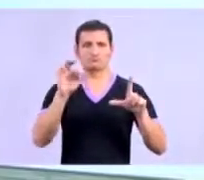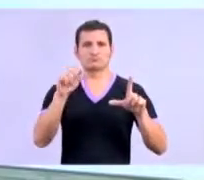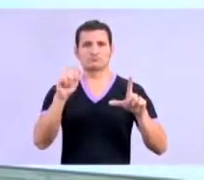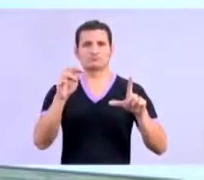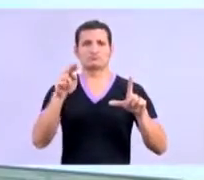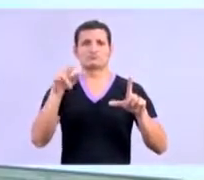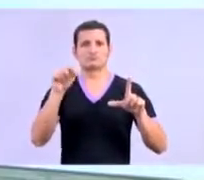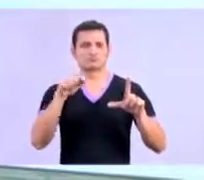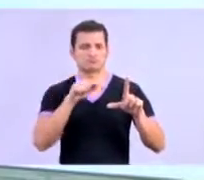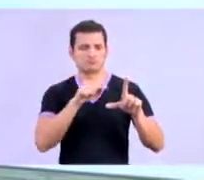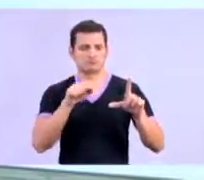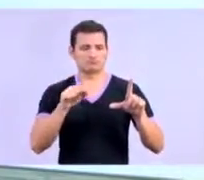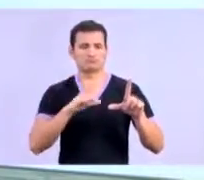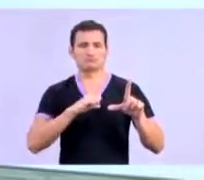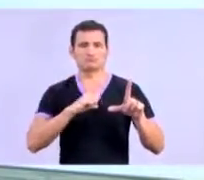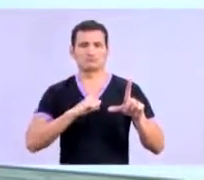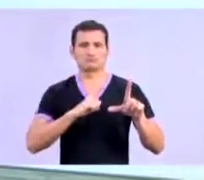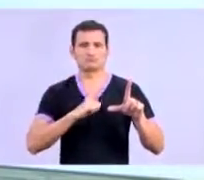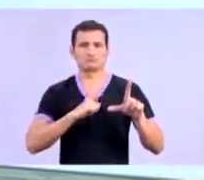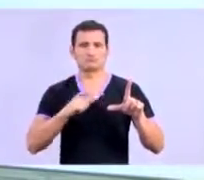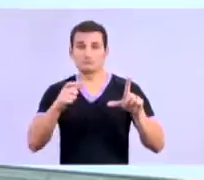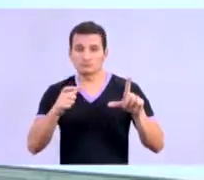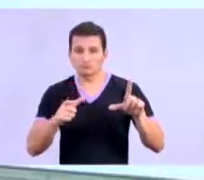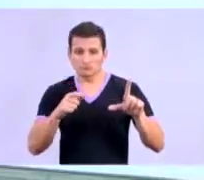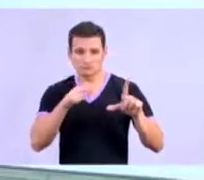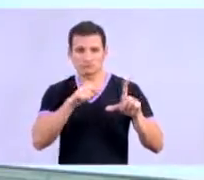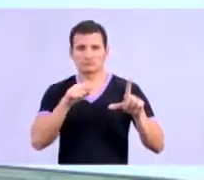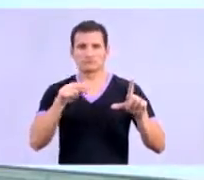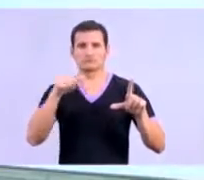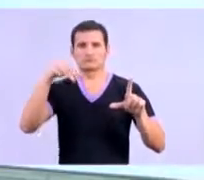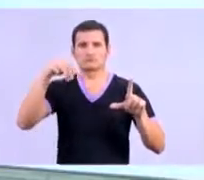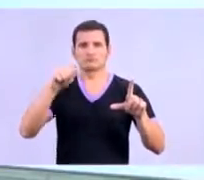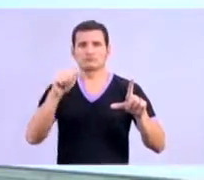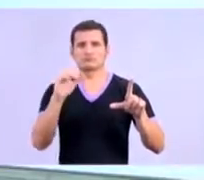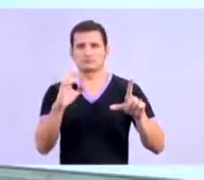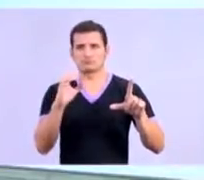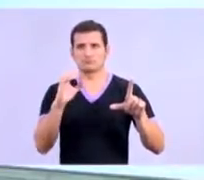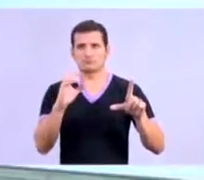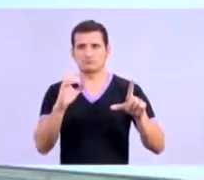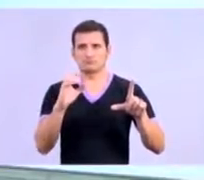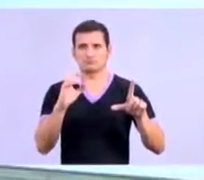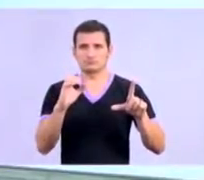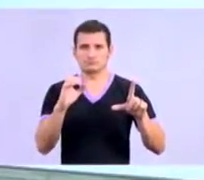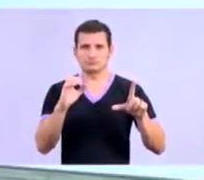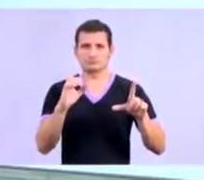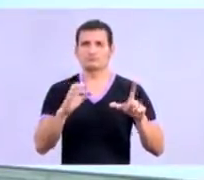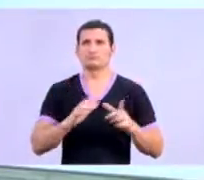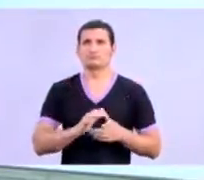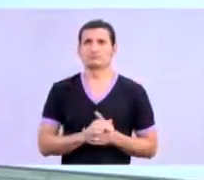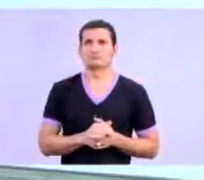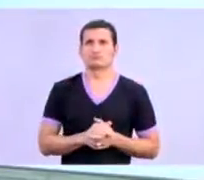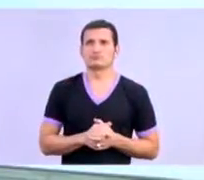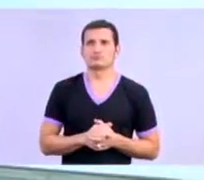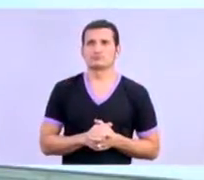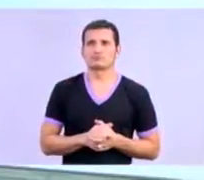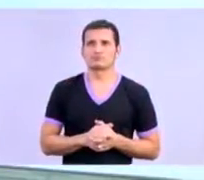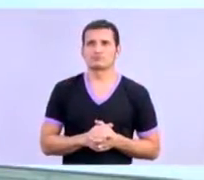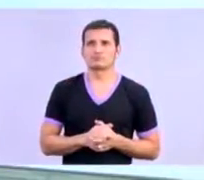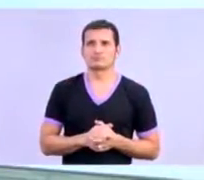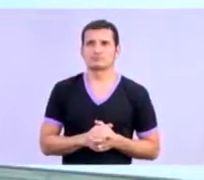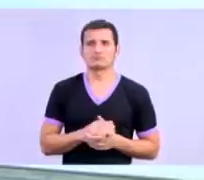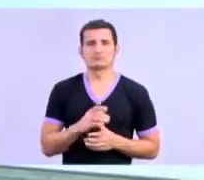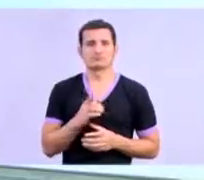vai aparecer endereço físico ou endereço MAC. Vai ser um endereço composto de